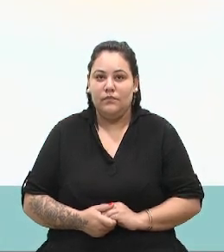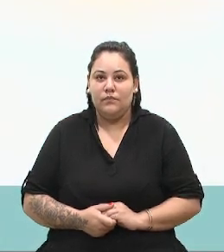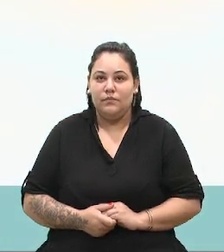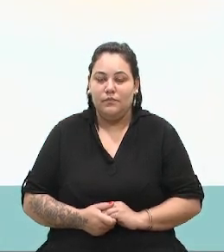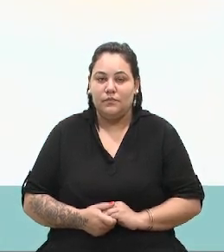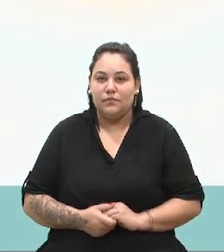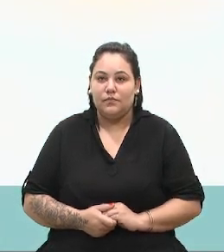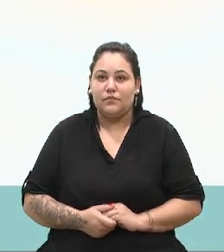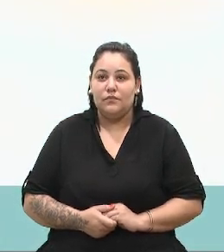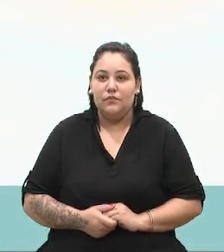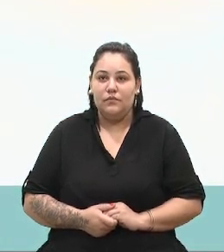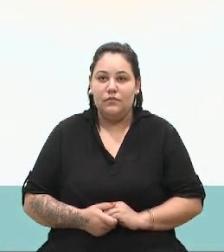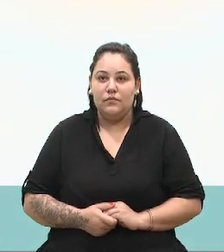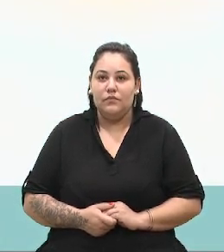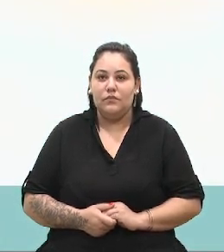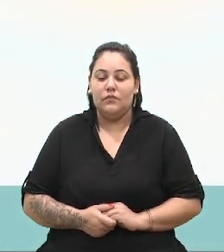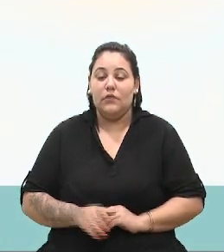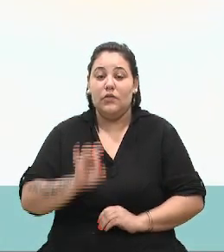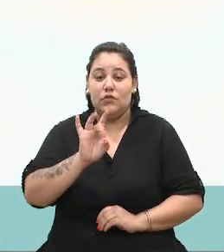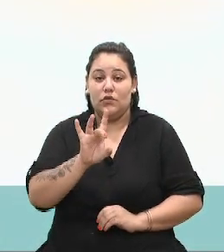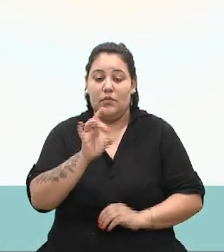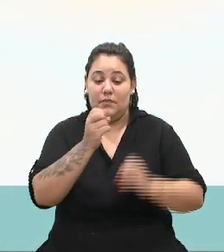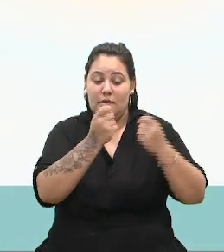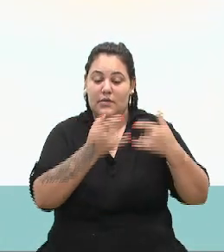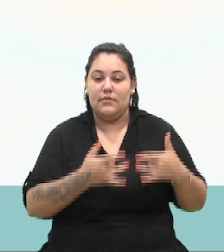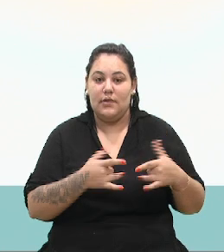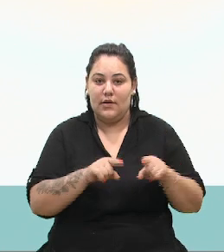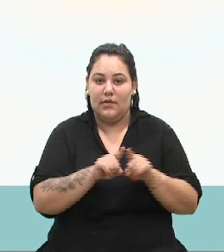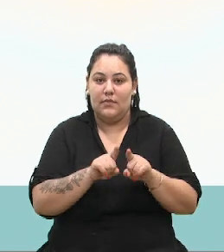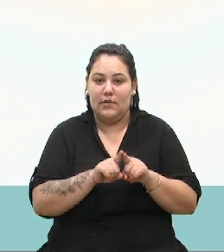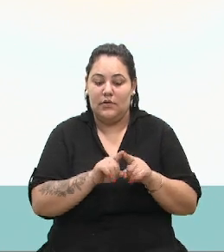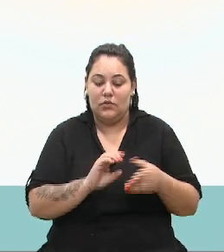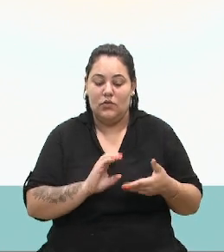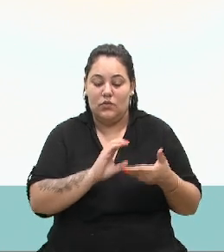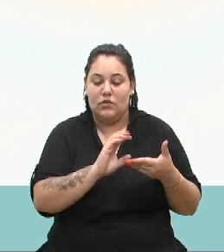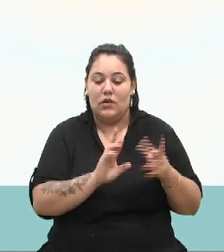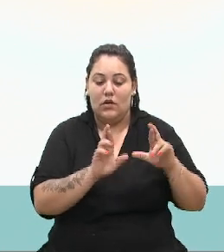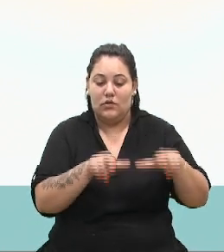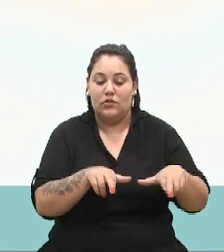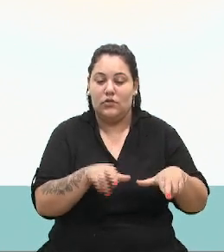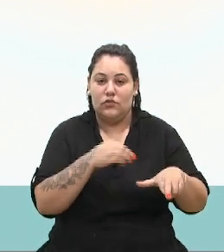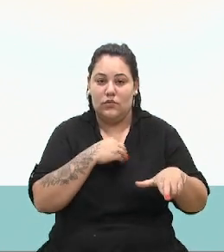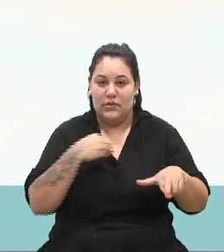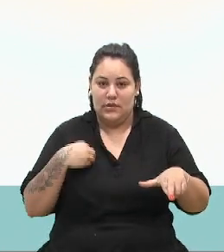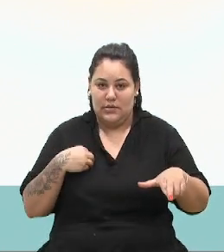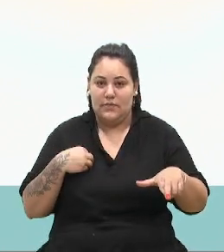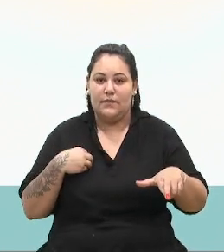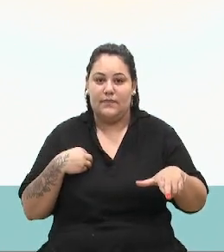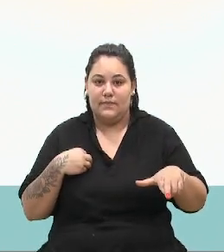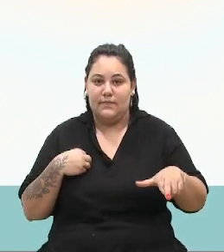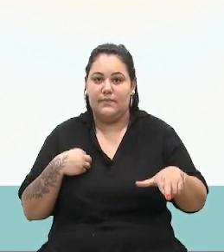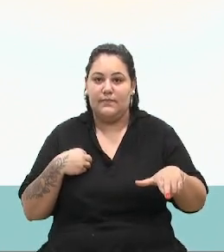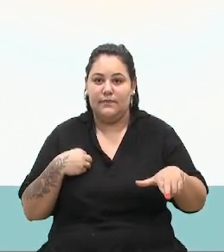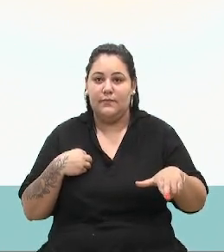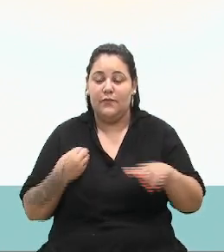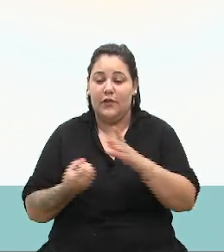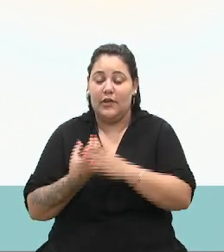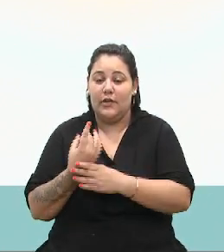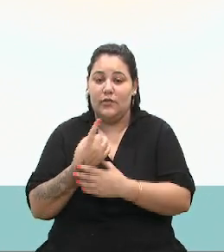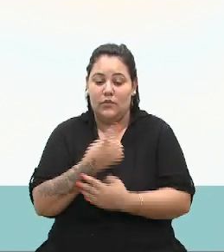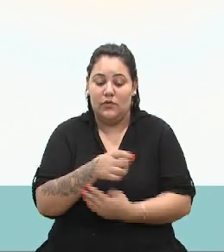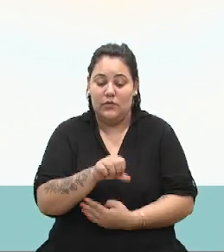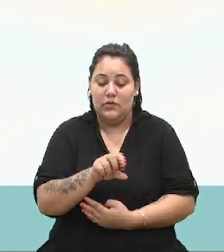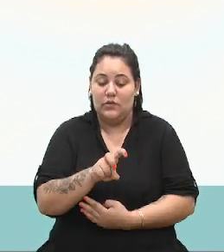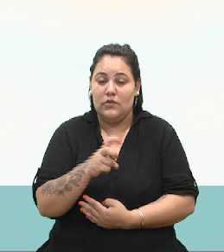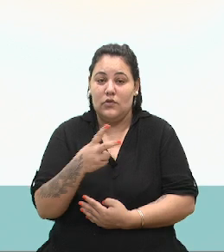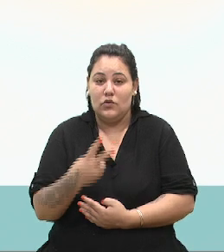Então, só para voltar à questão histórica do Conselho Regional de Medicina, ele foi estabelecido lá em